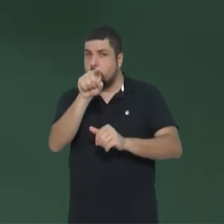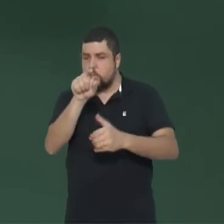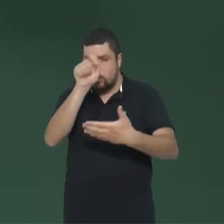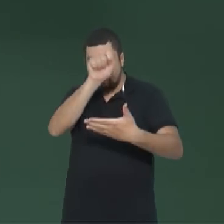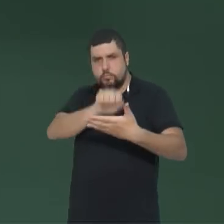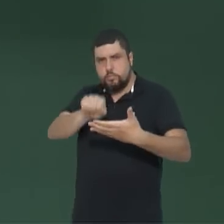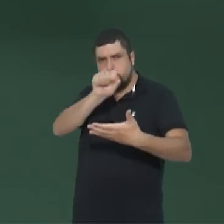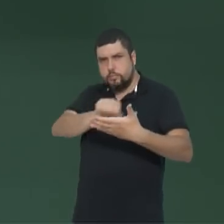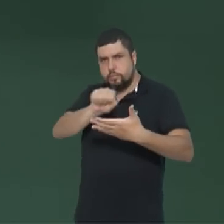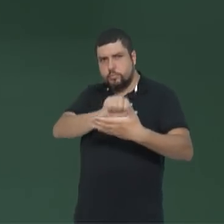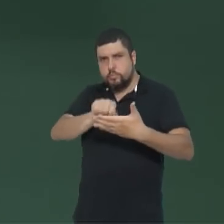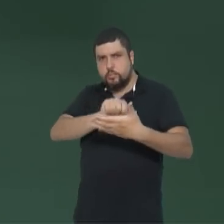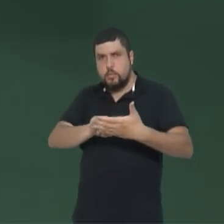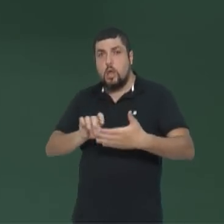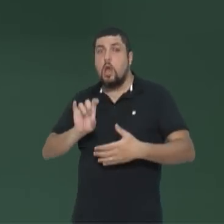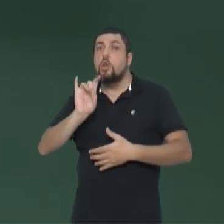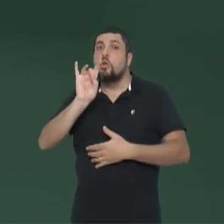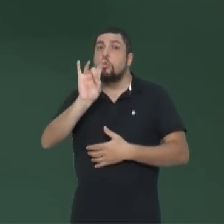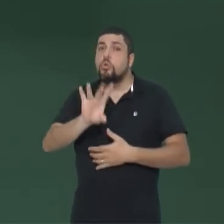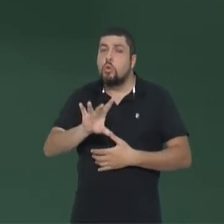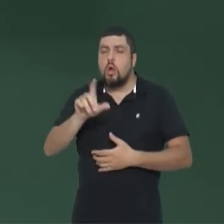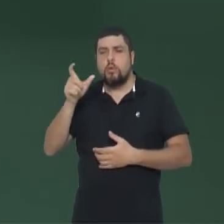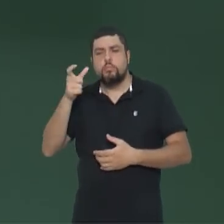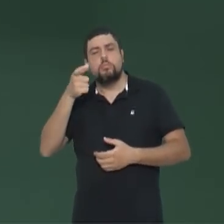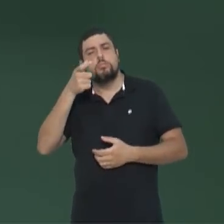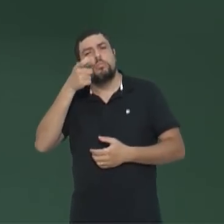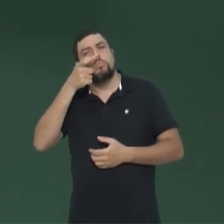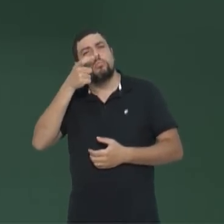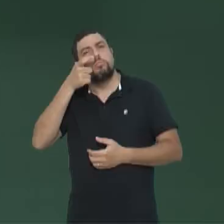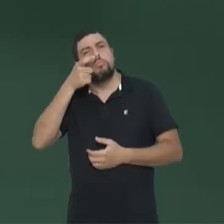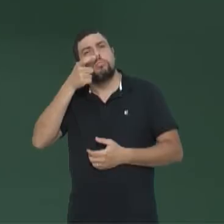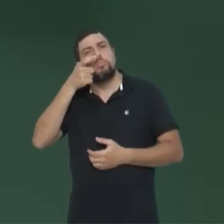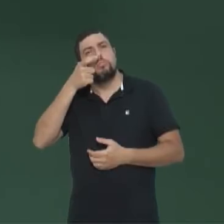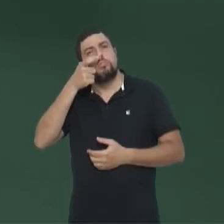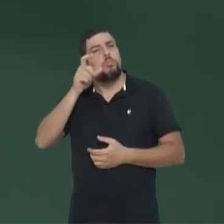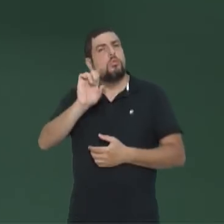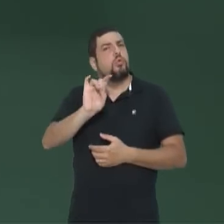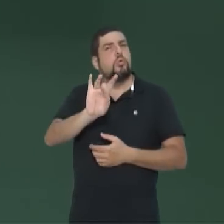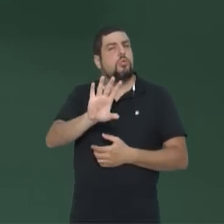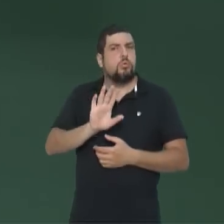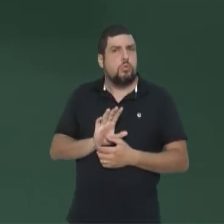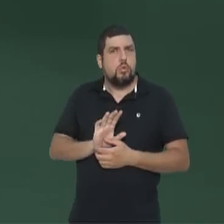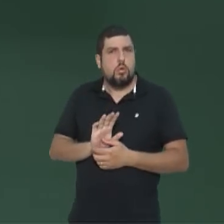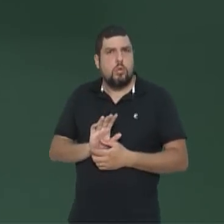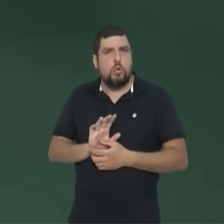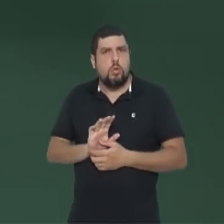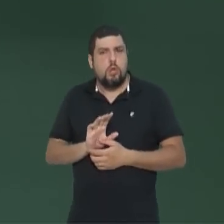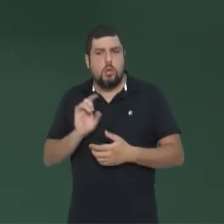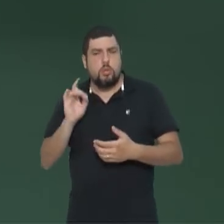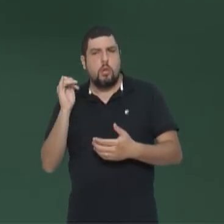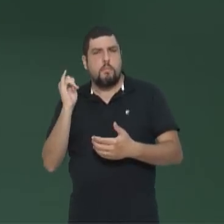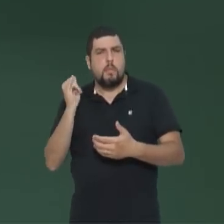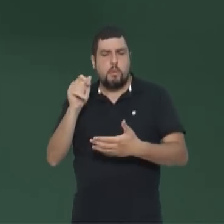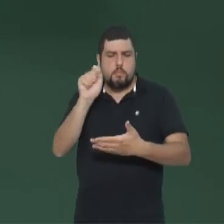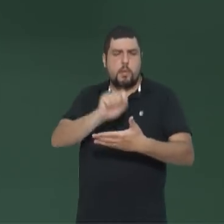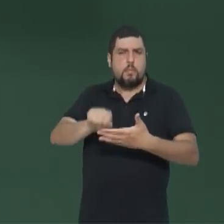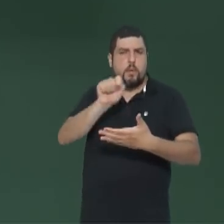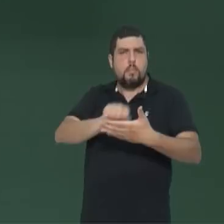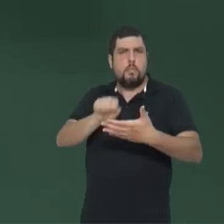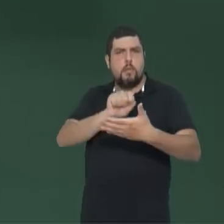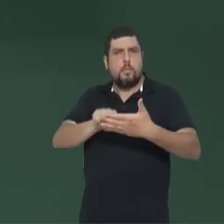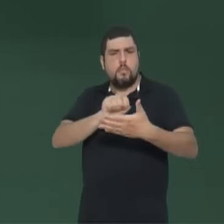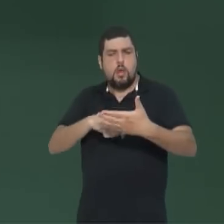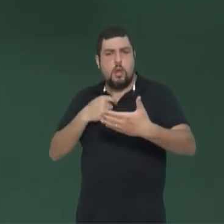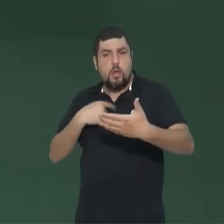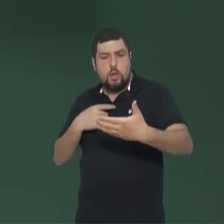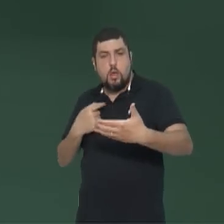colocar apenas como aquele que está narrando mesmo, né? Não como narrador de textos narrativos, mas